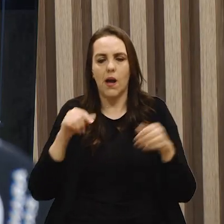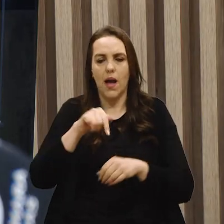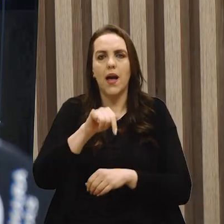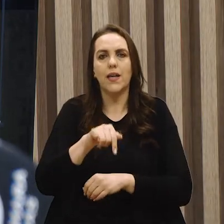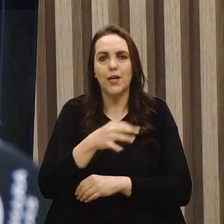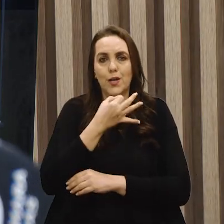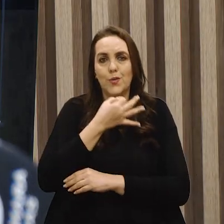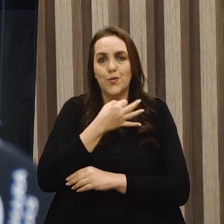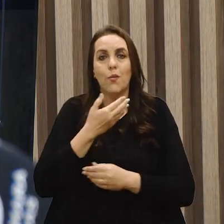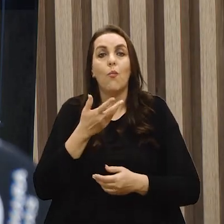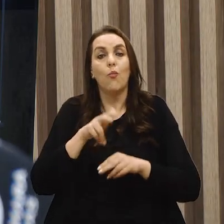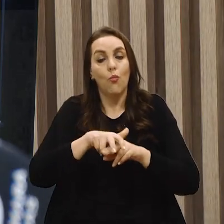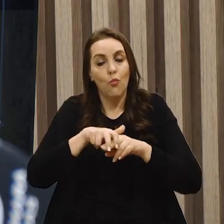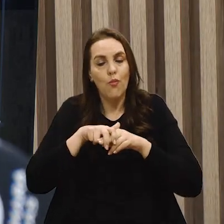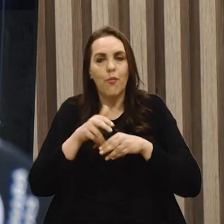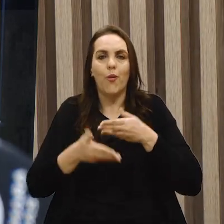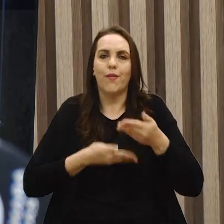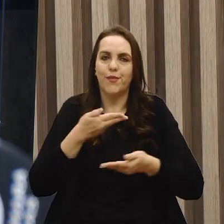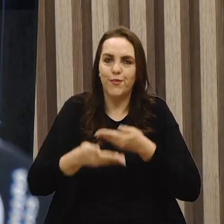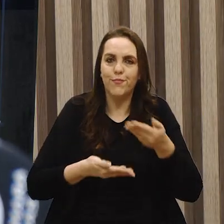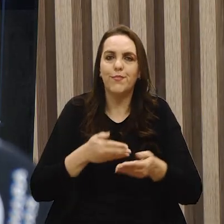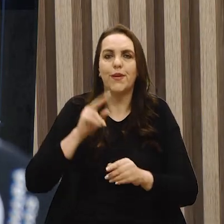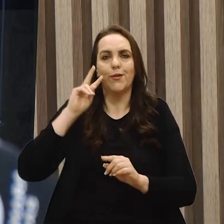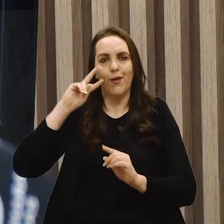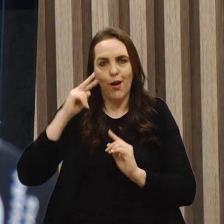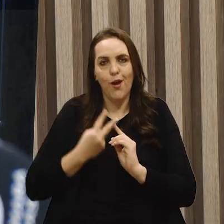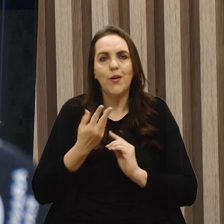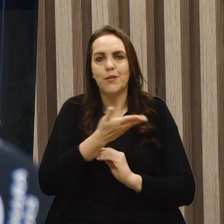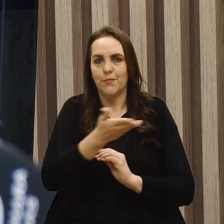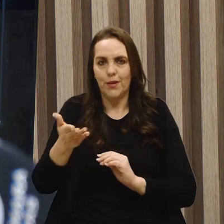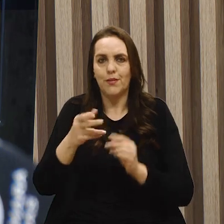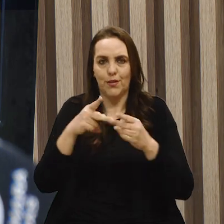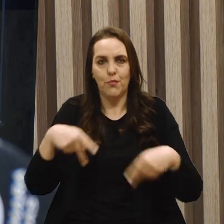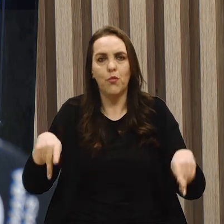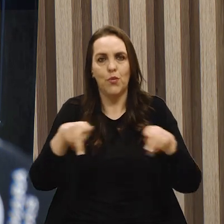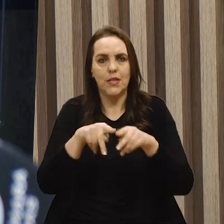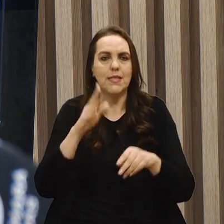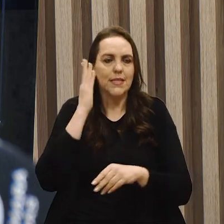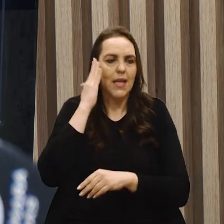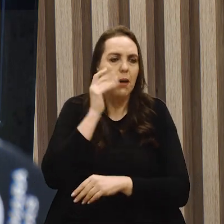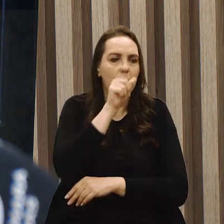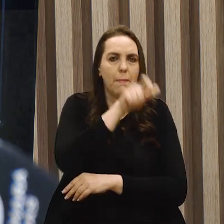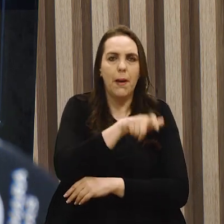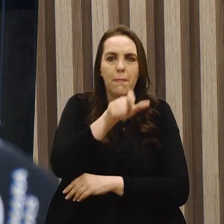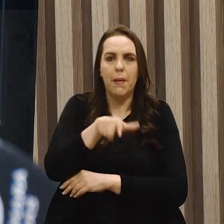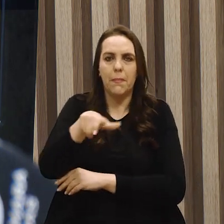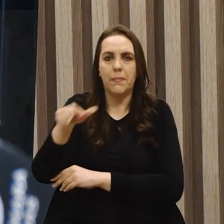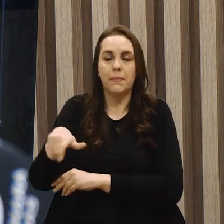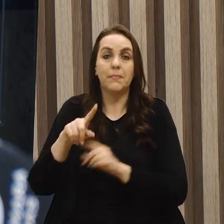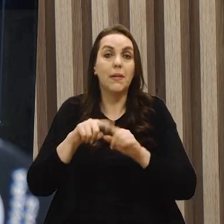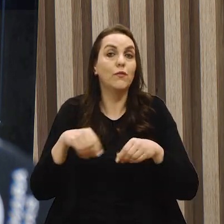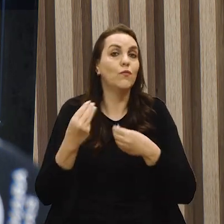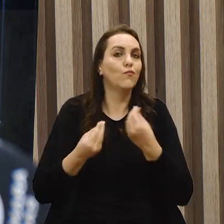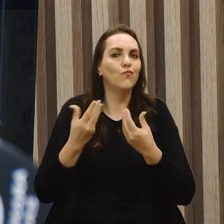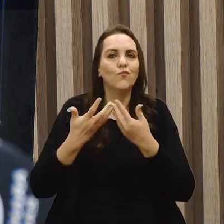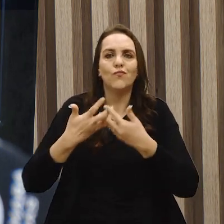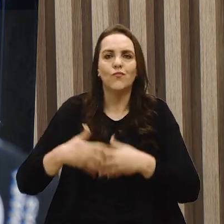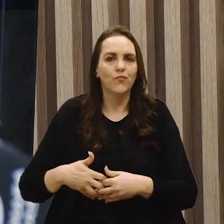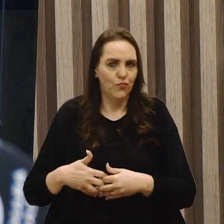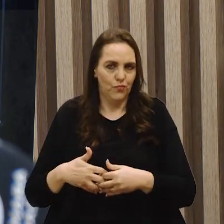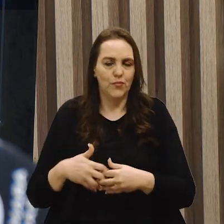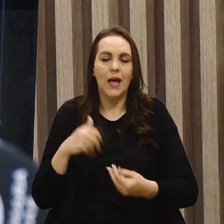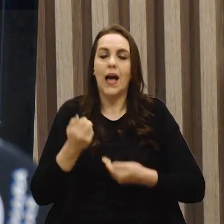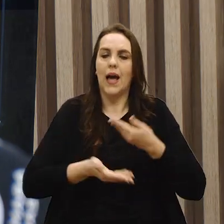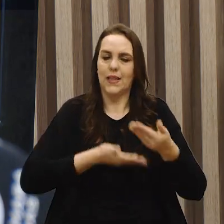tendo em vista os atendimentos e o reconhecimento que temos dessa população, né? Uhum. Mas como que funciona